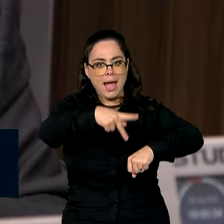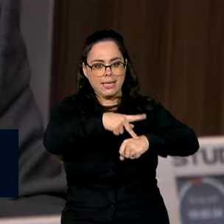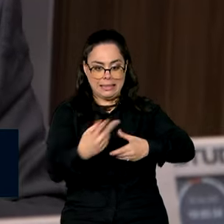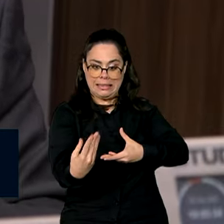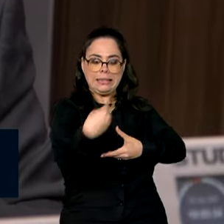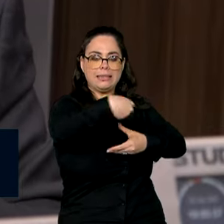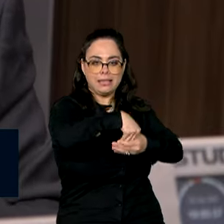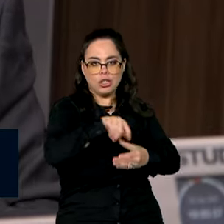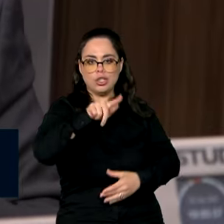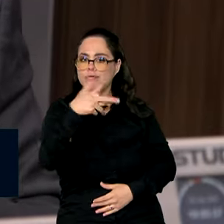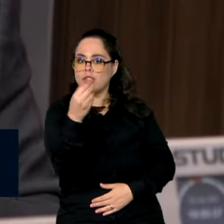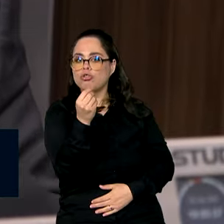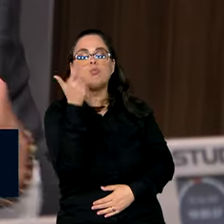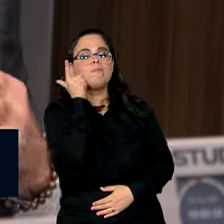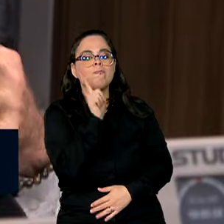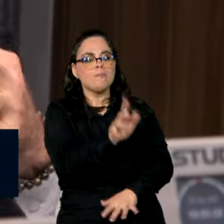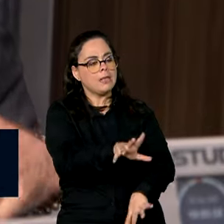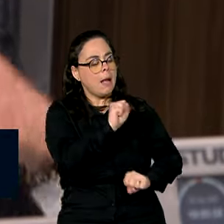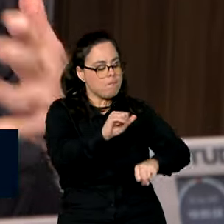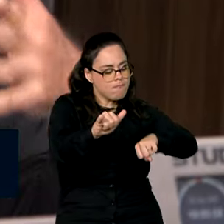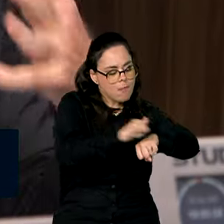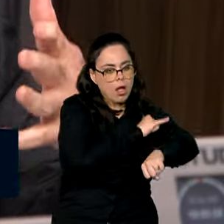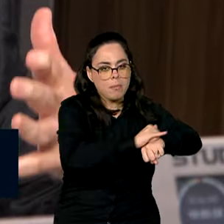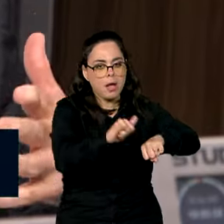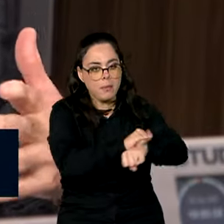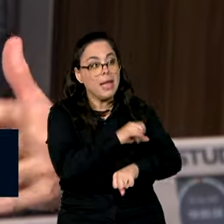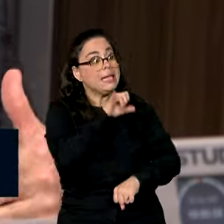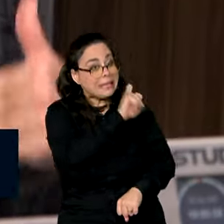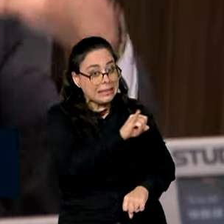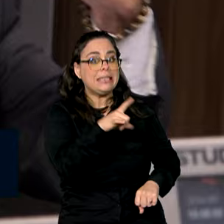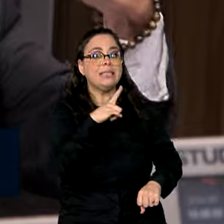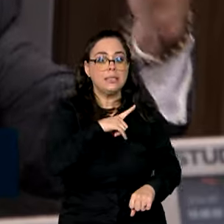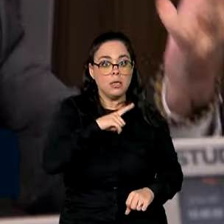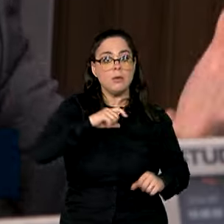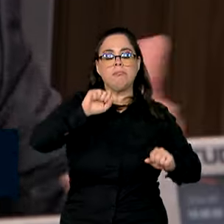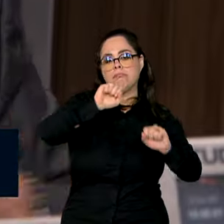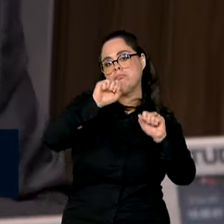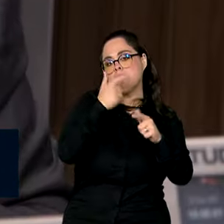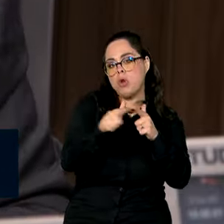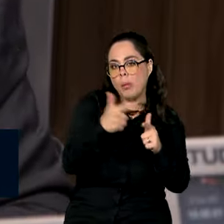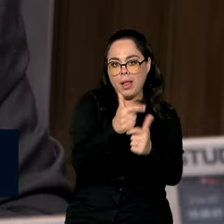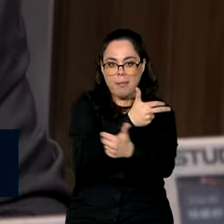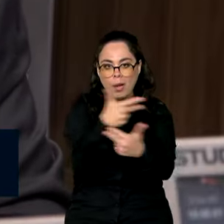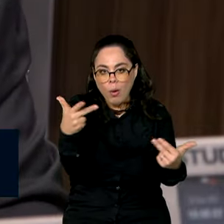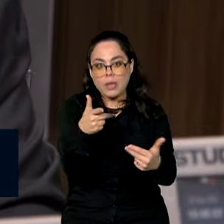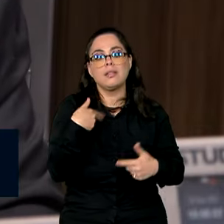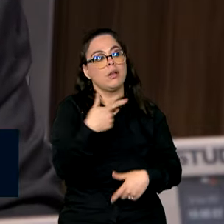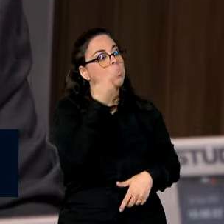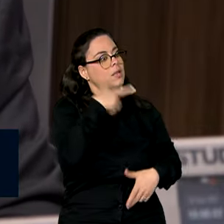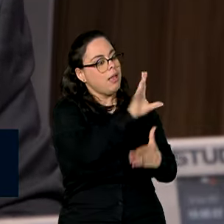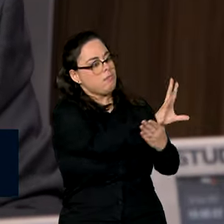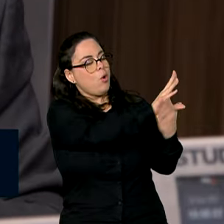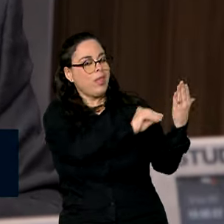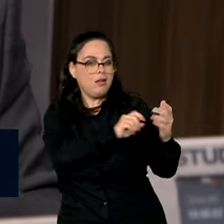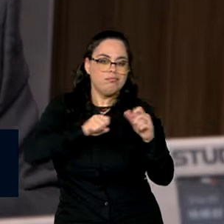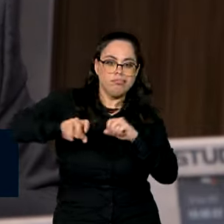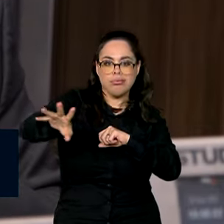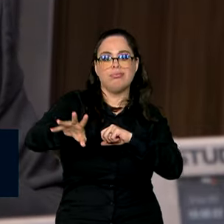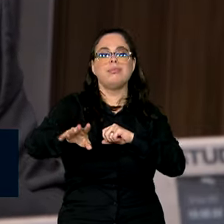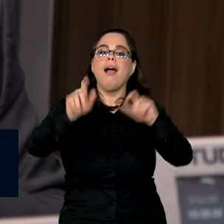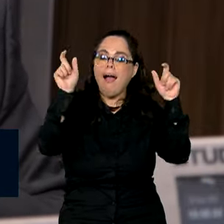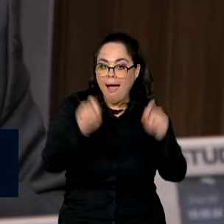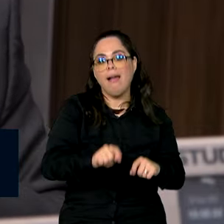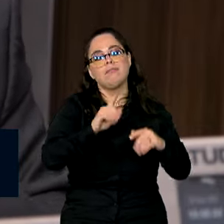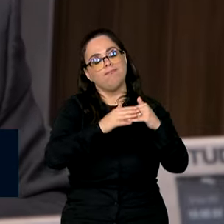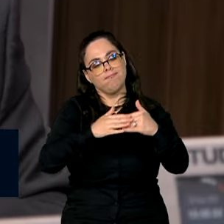parte desse grupo possam adotar e replicar isso para outros países além além do do G20 então